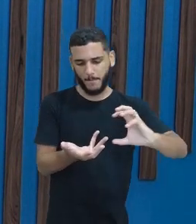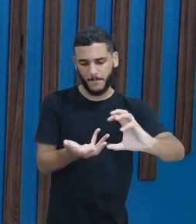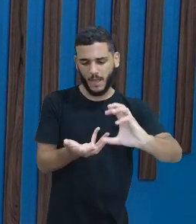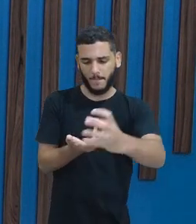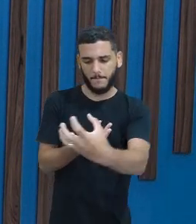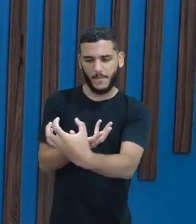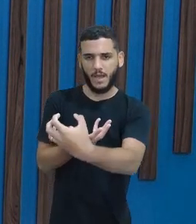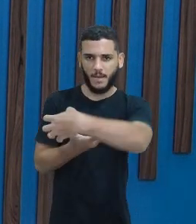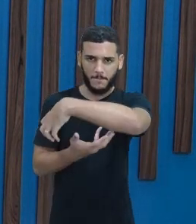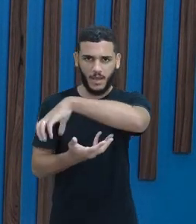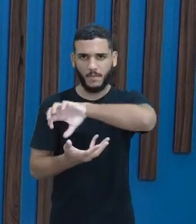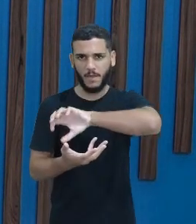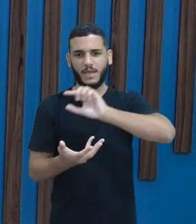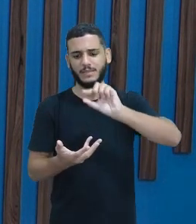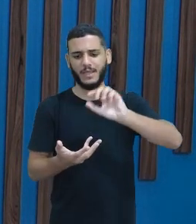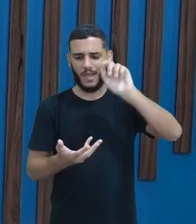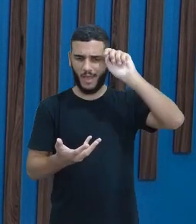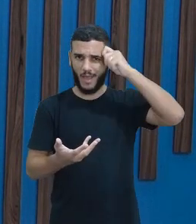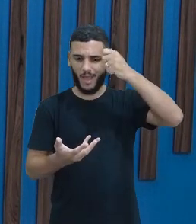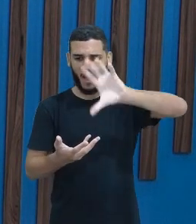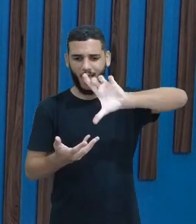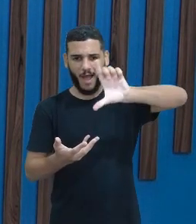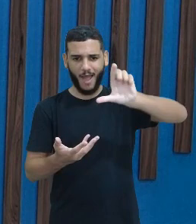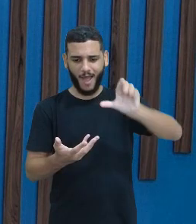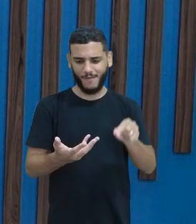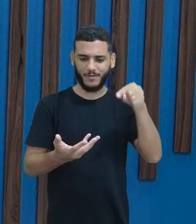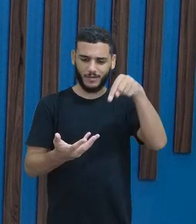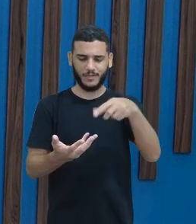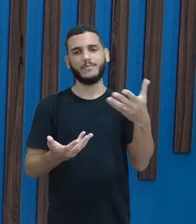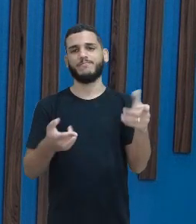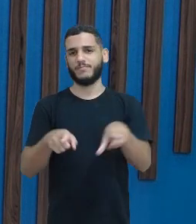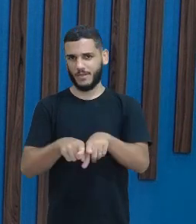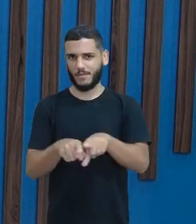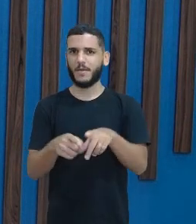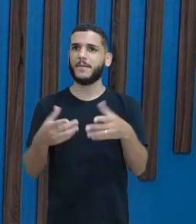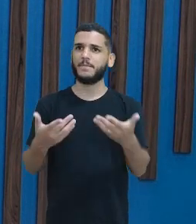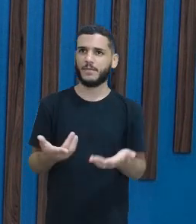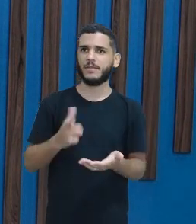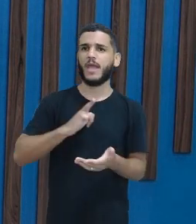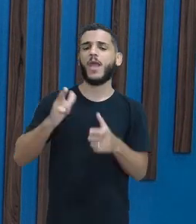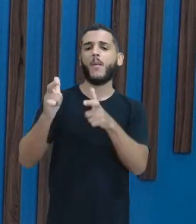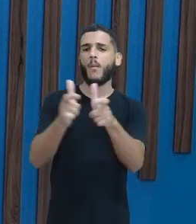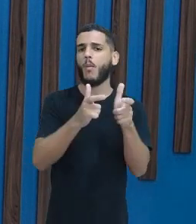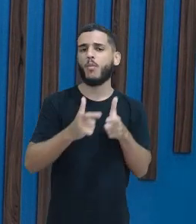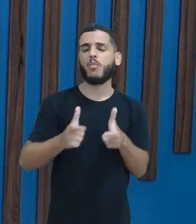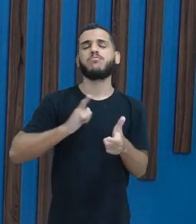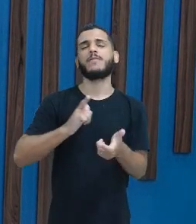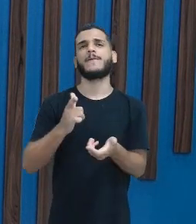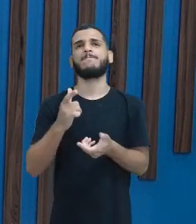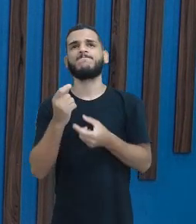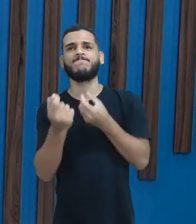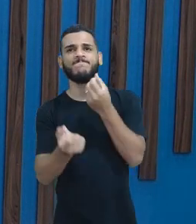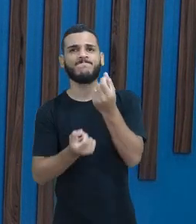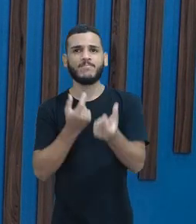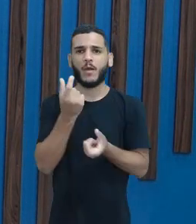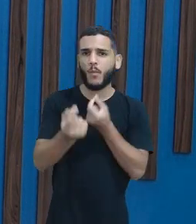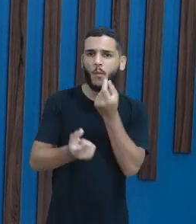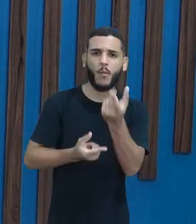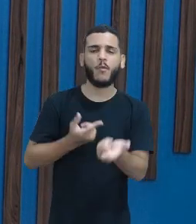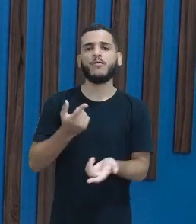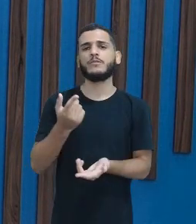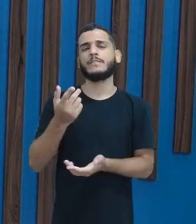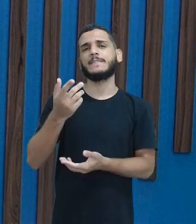eu trouxe um destaque, que em alguns lugares lá na África, em alguns países, em algumas